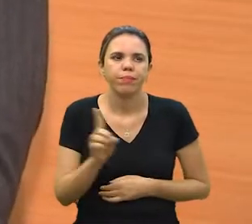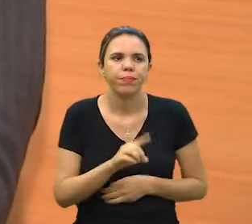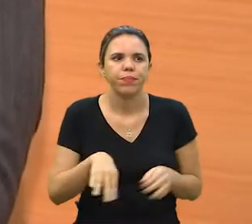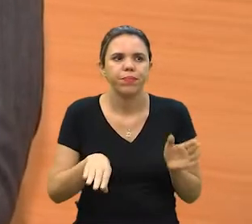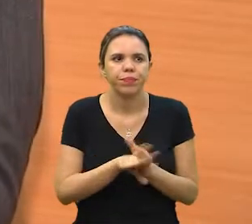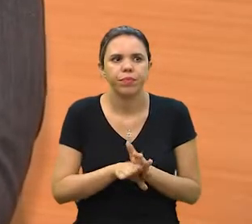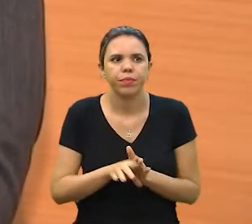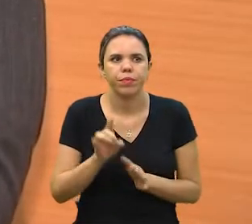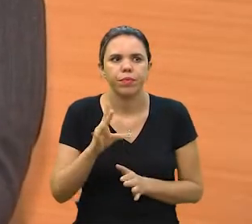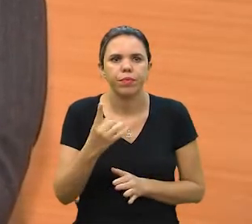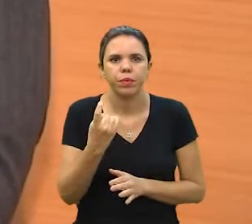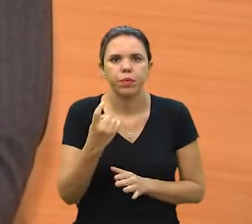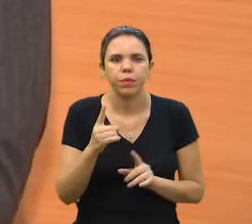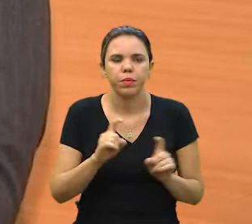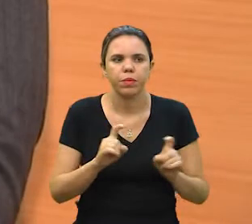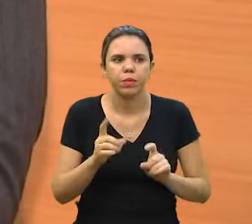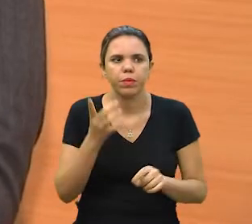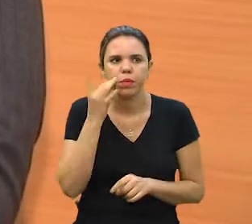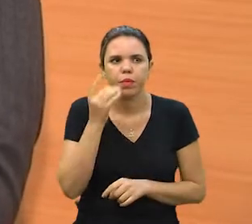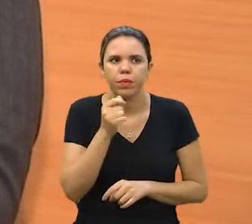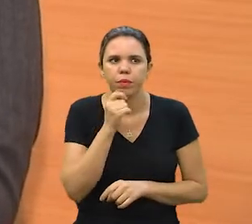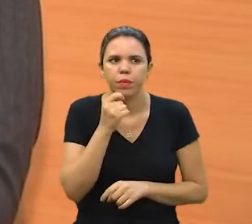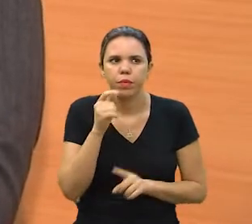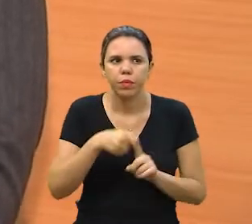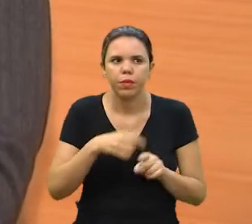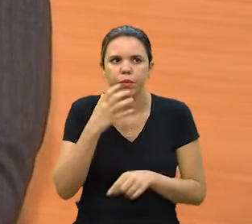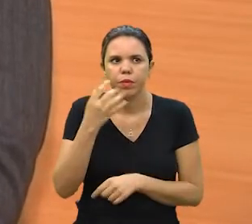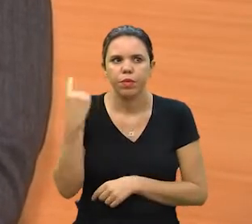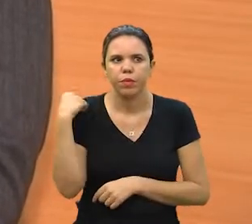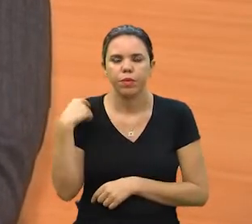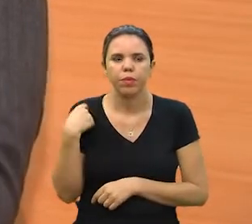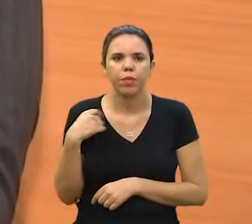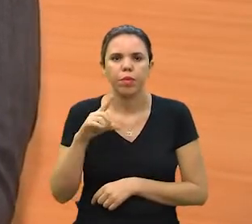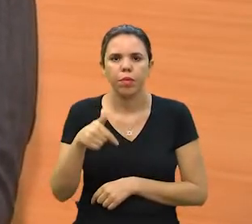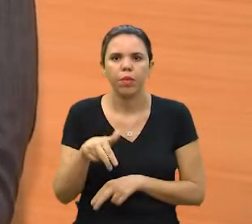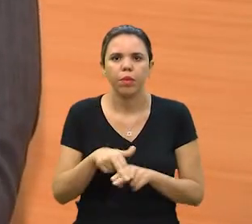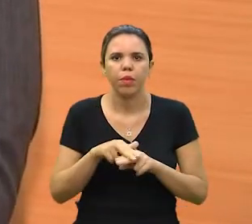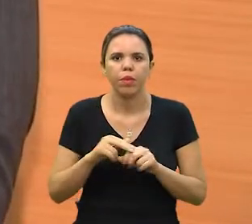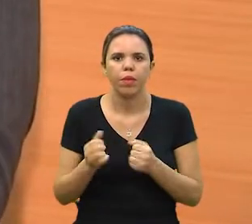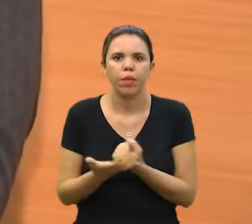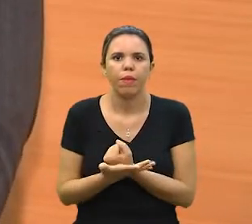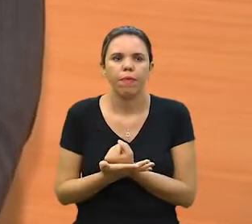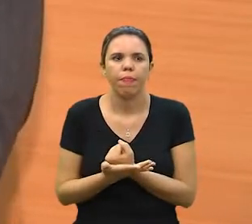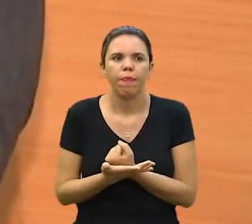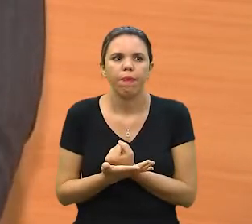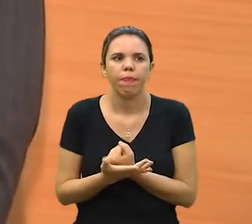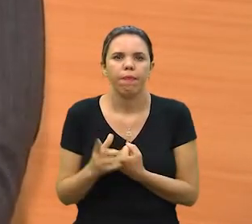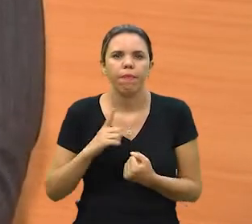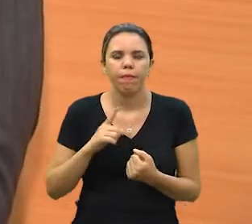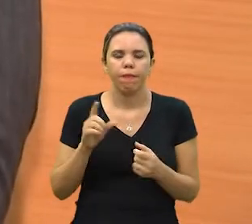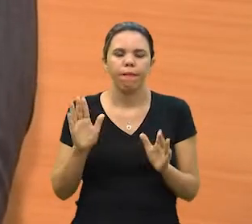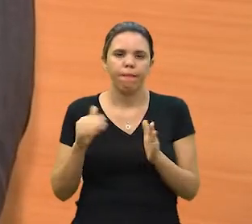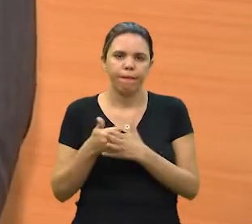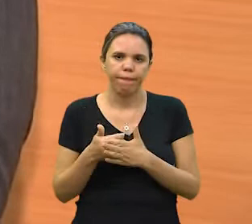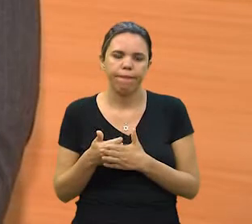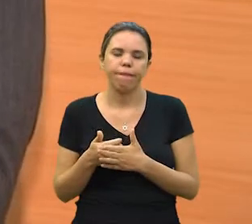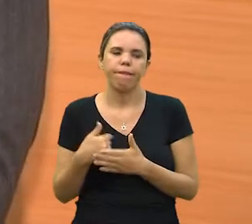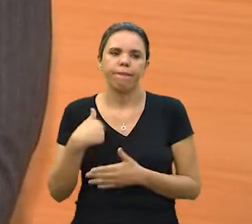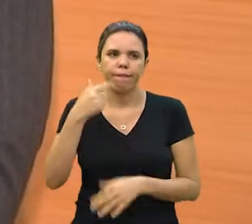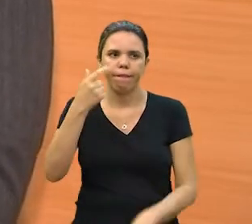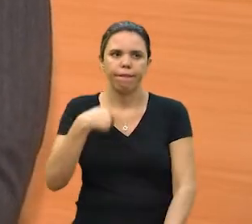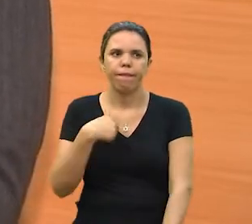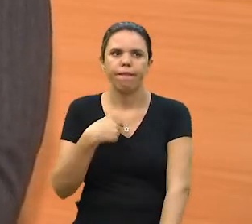então já cheguei, né, a gente só fez uma sessão presencial que foi no mês de fevereiro e depois já por conta da pandemia houve a necessidade de